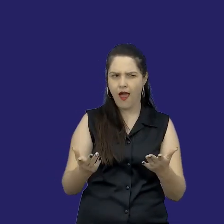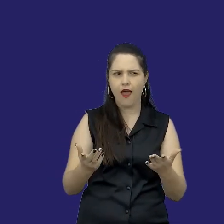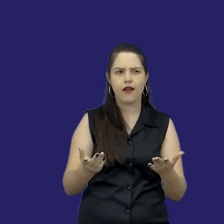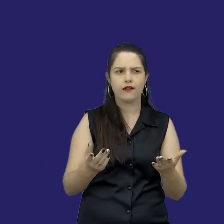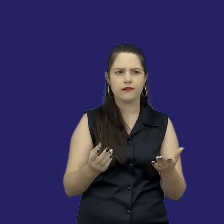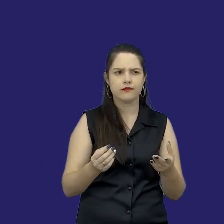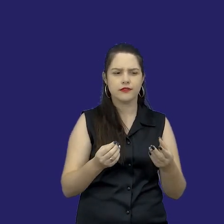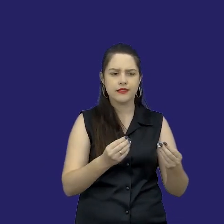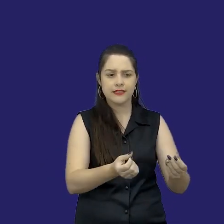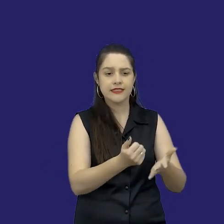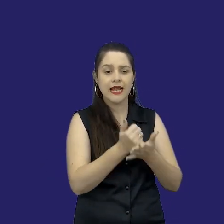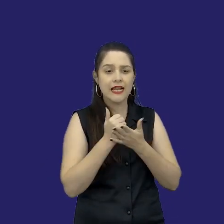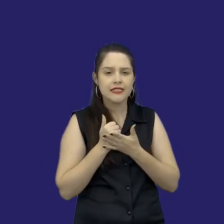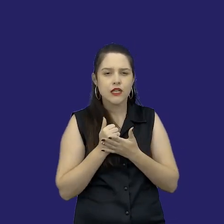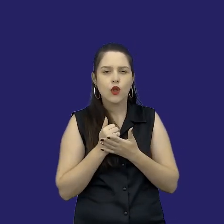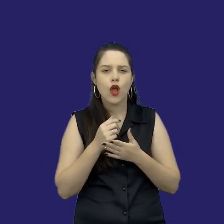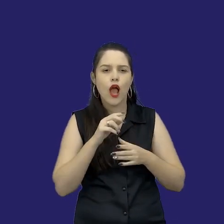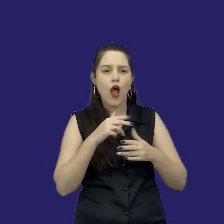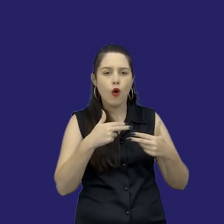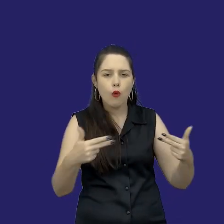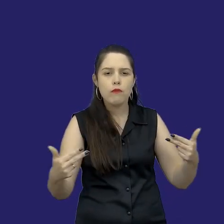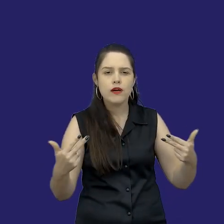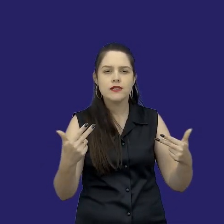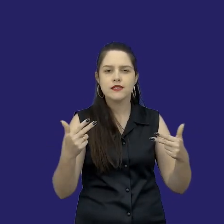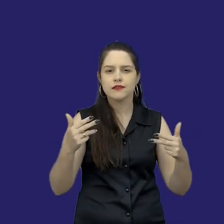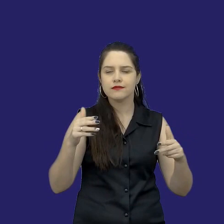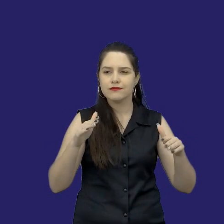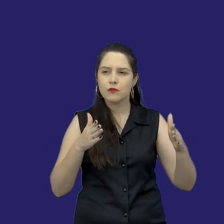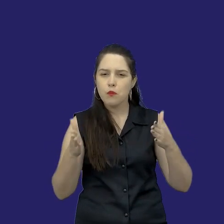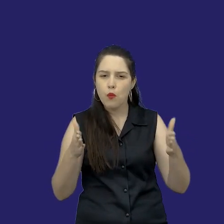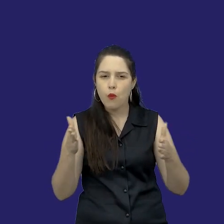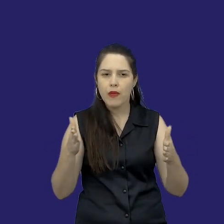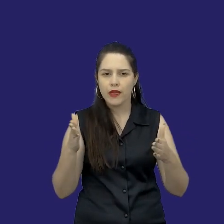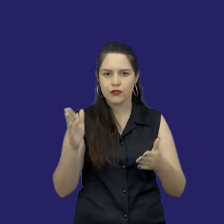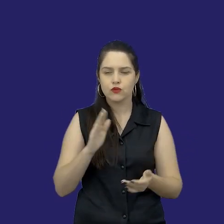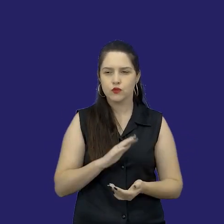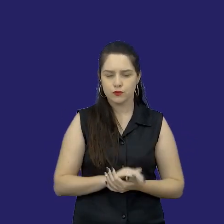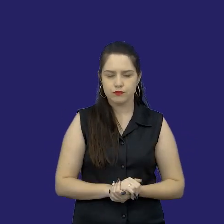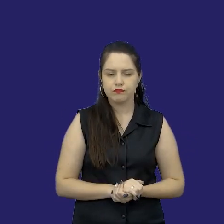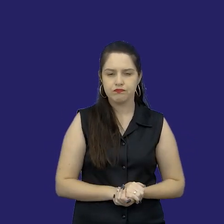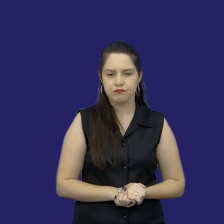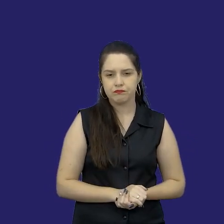trazendo algumas contribuições aí acerca do que nós já falamos até o momento.